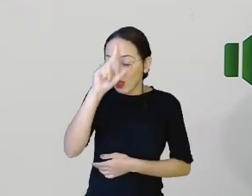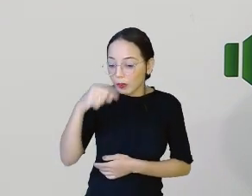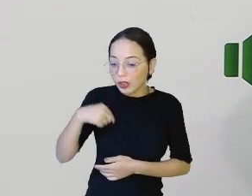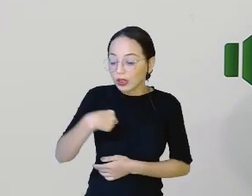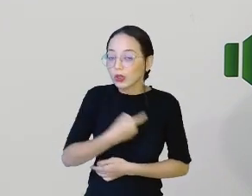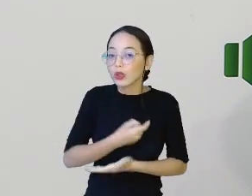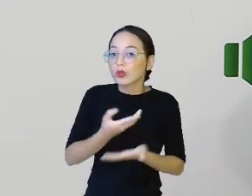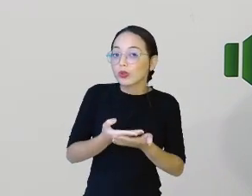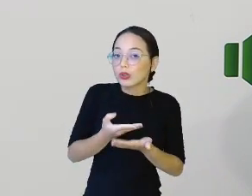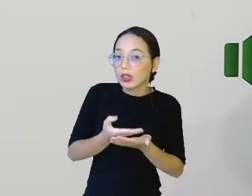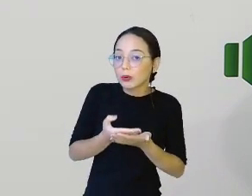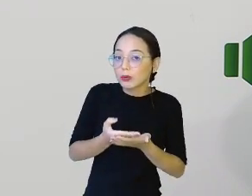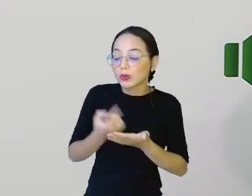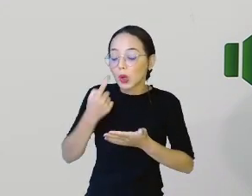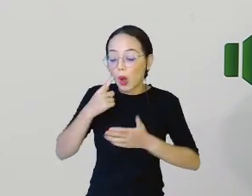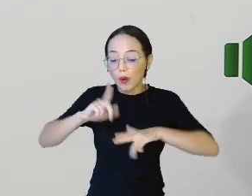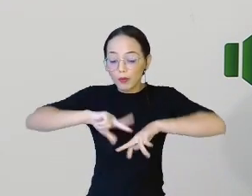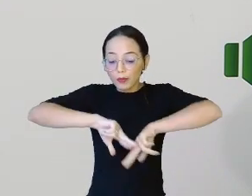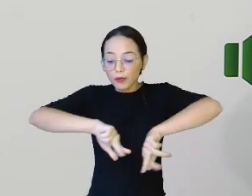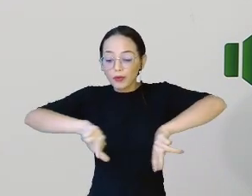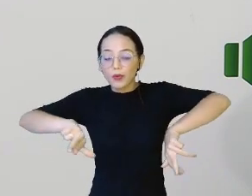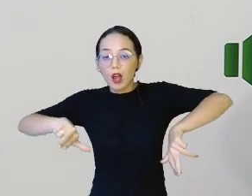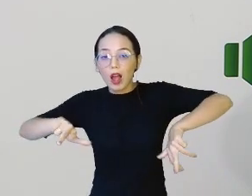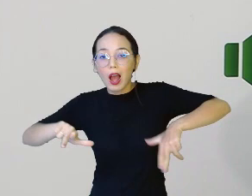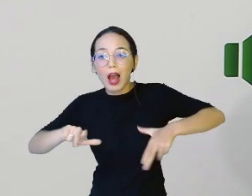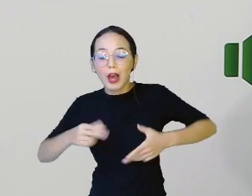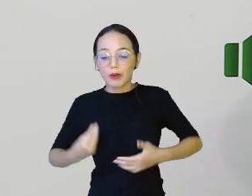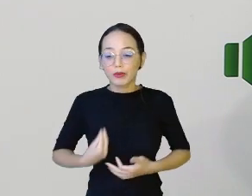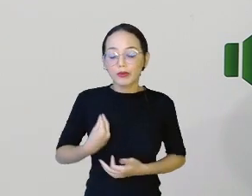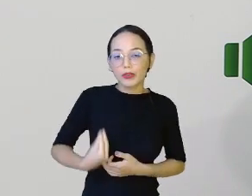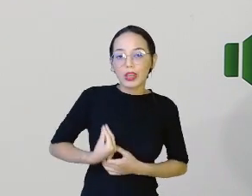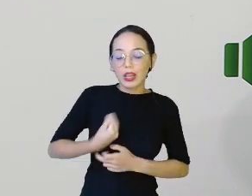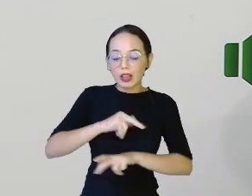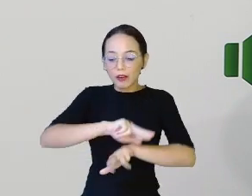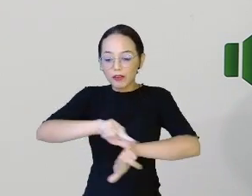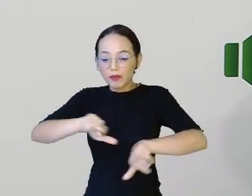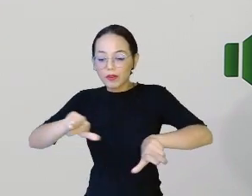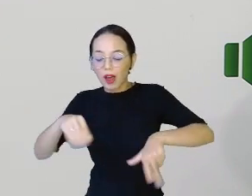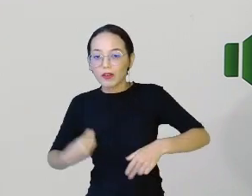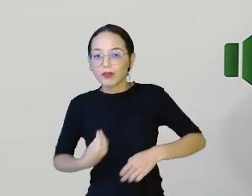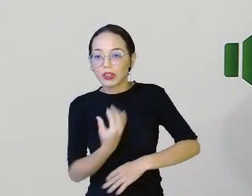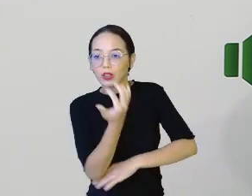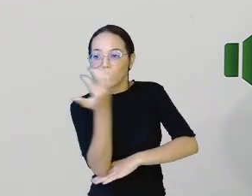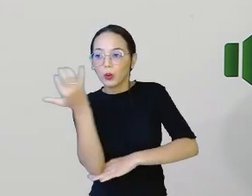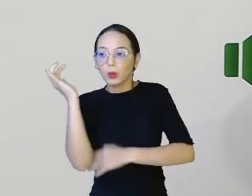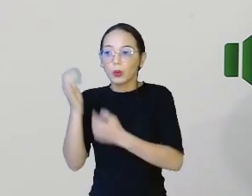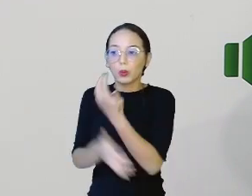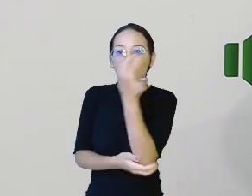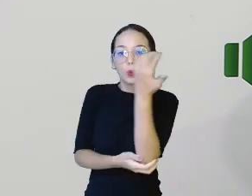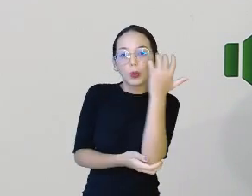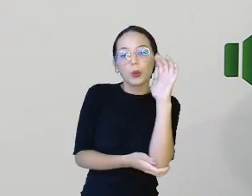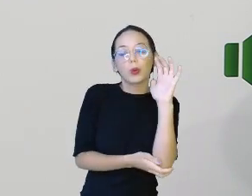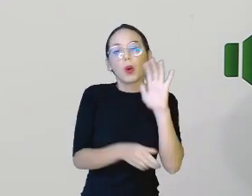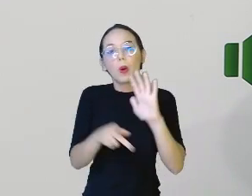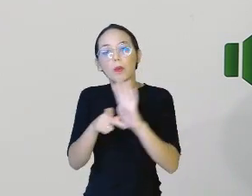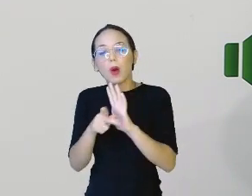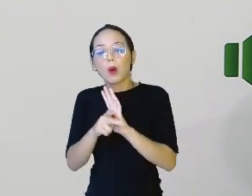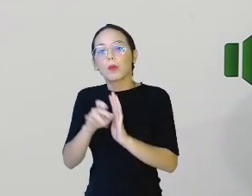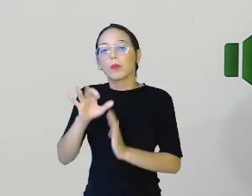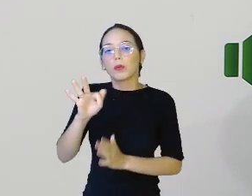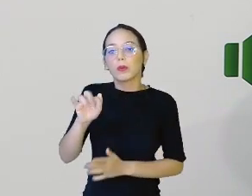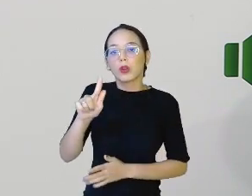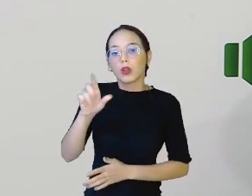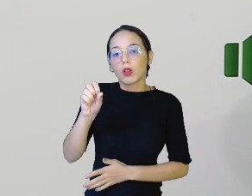sobre isso? A biodiversidade, gente, é muita vida, é a vegetação, que é a flora. Nós temos